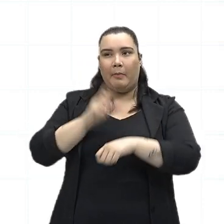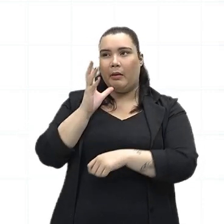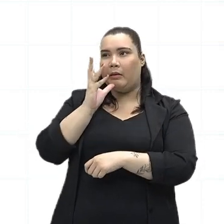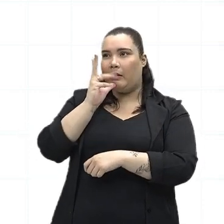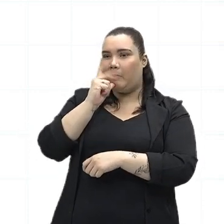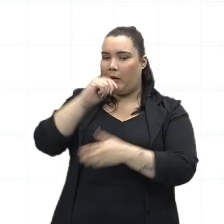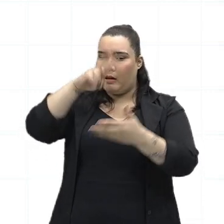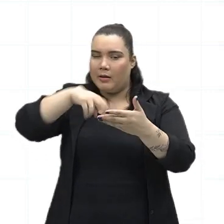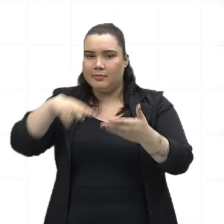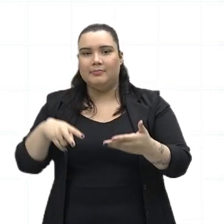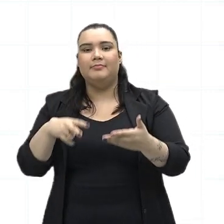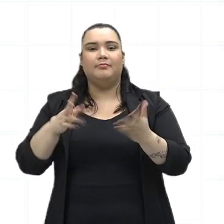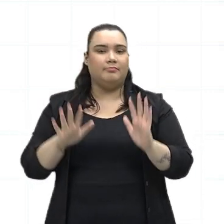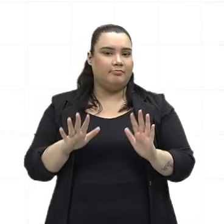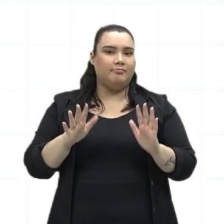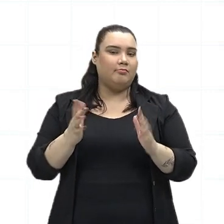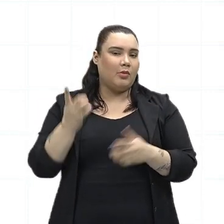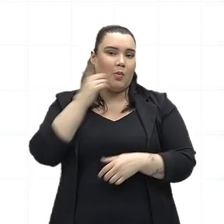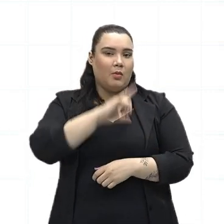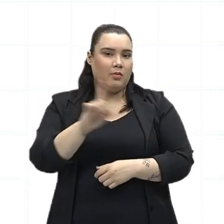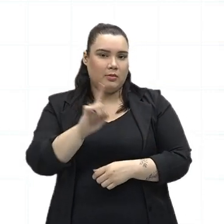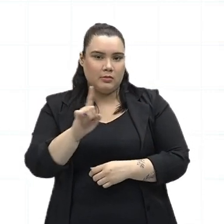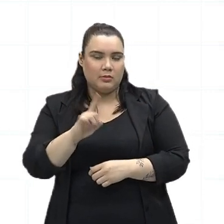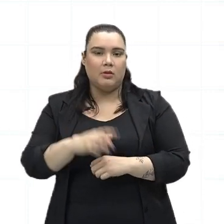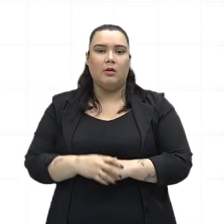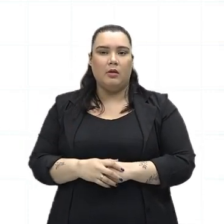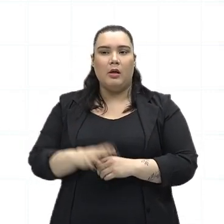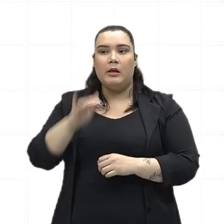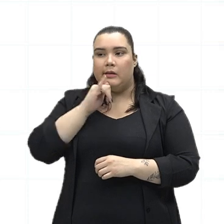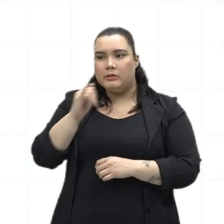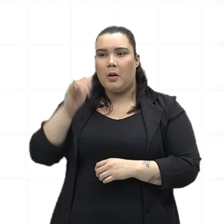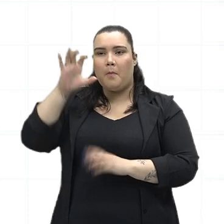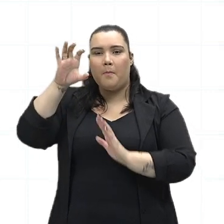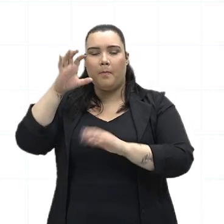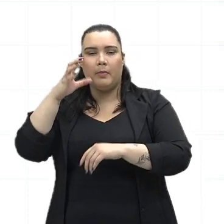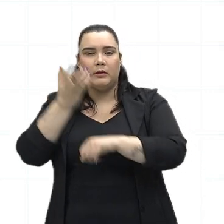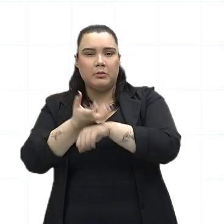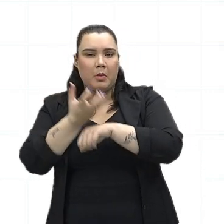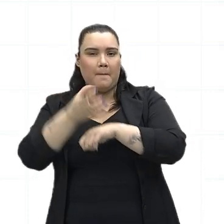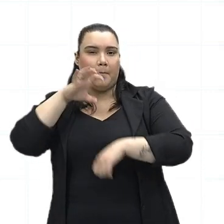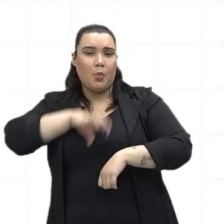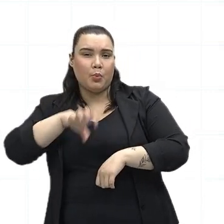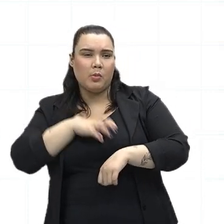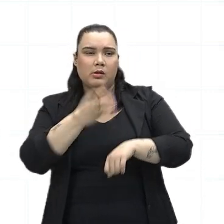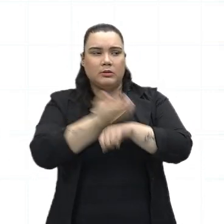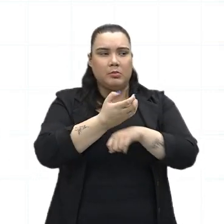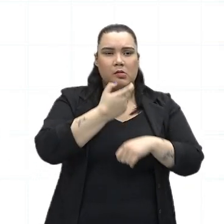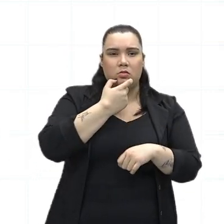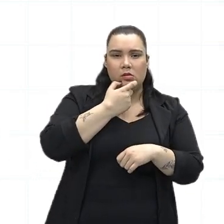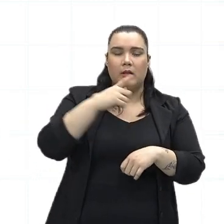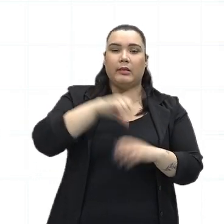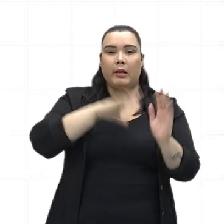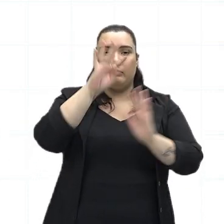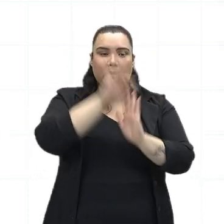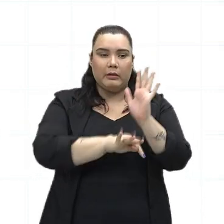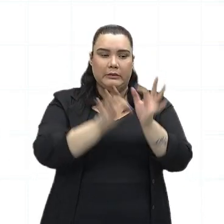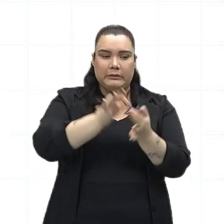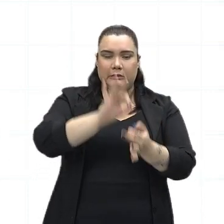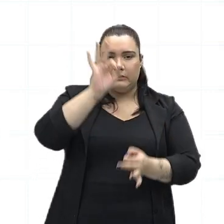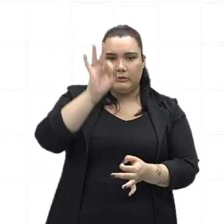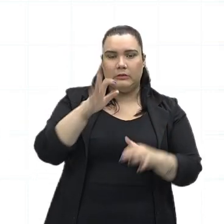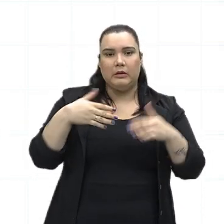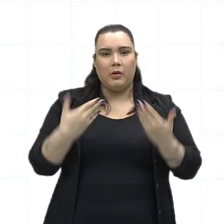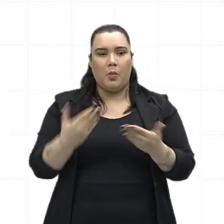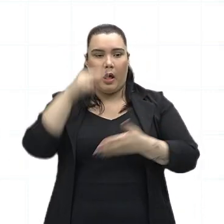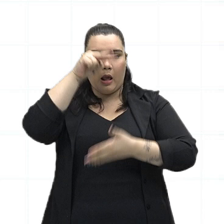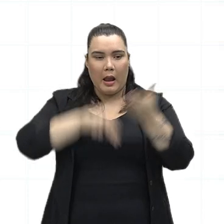saiba muito a língua portuguesa, saiba tudo da língua inglesa, não tem como a gente ler tudo, gente. A gente perde muito tempo, e por isso